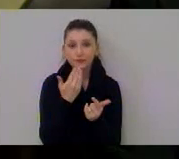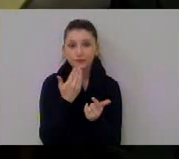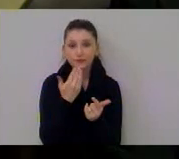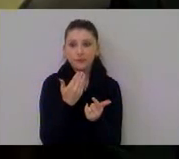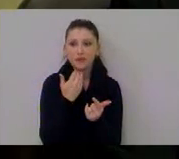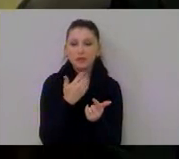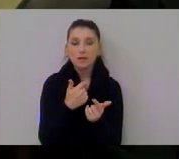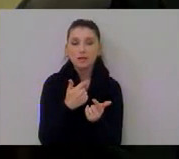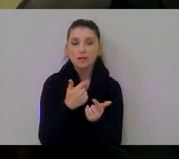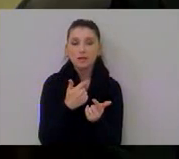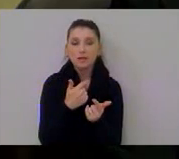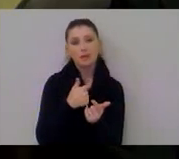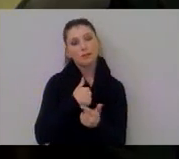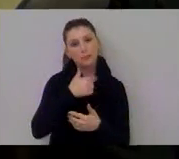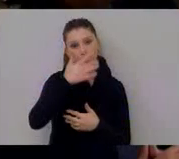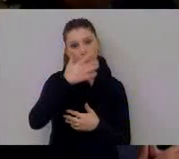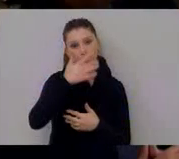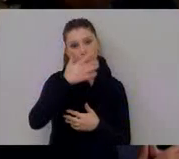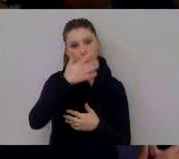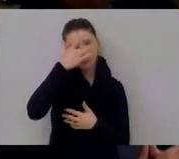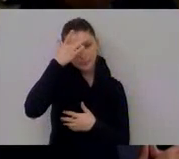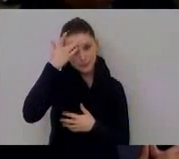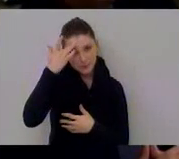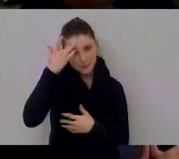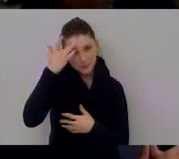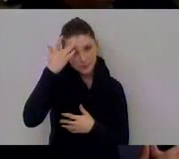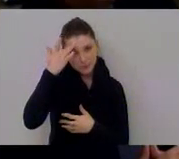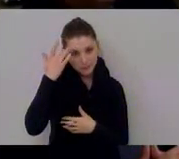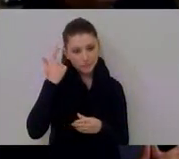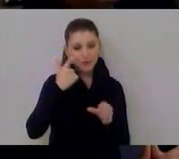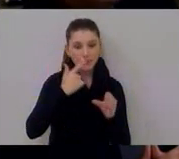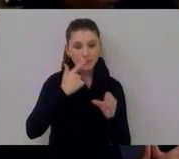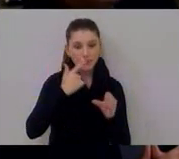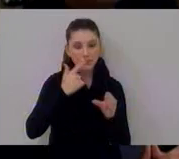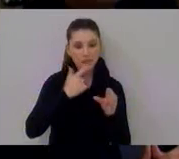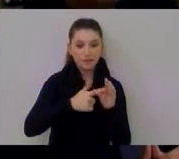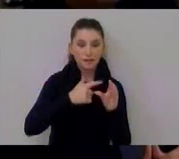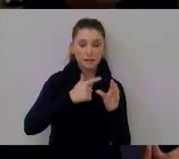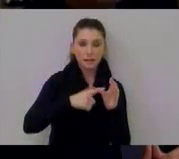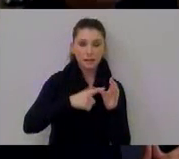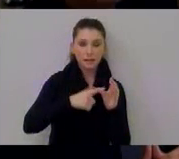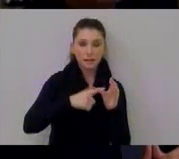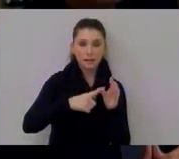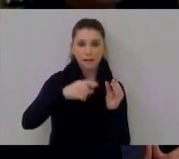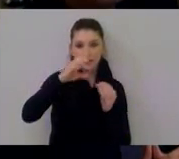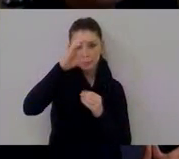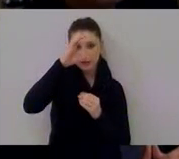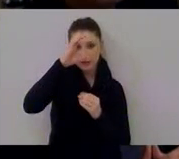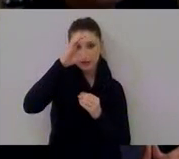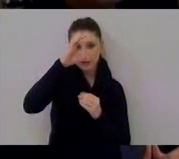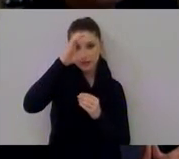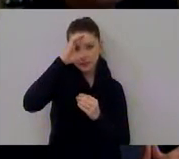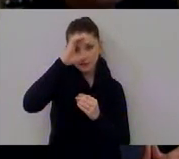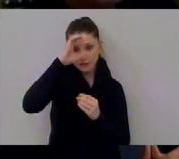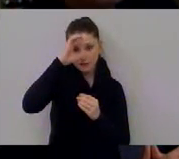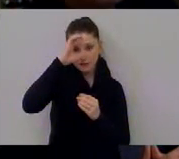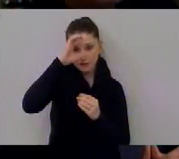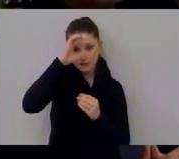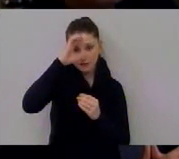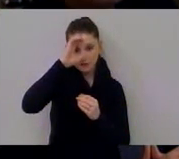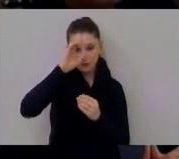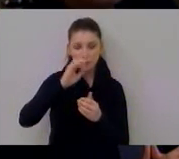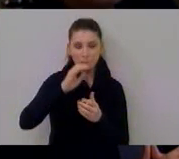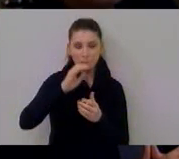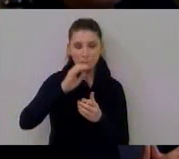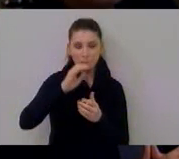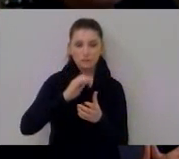cidade de Criciúma, não só de um bairro. Por isso, eu